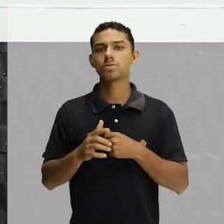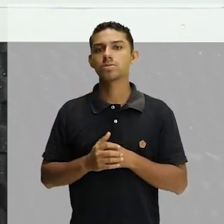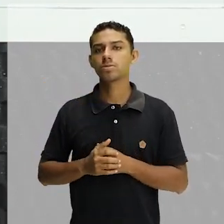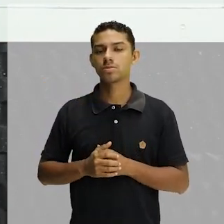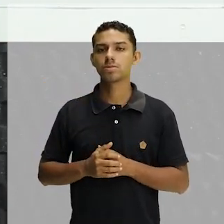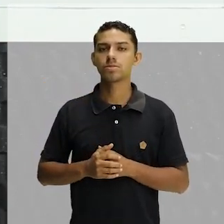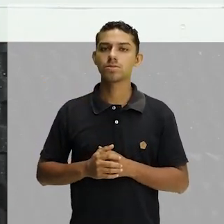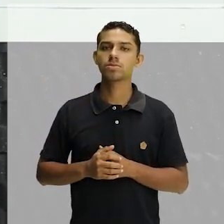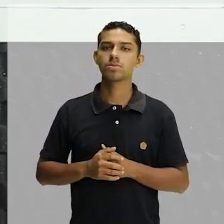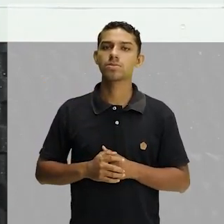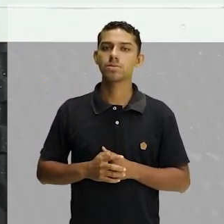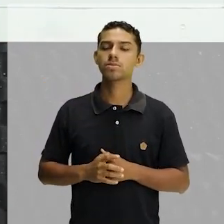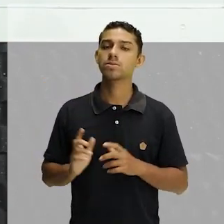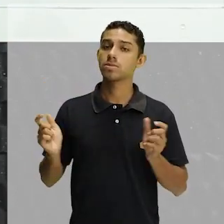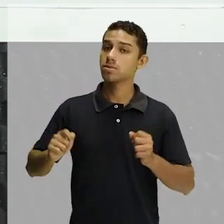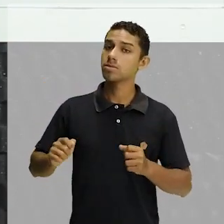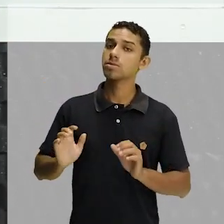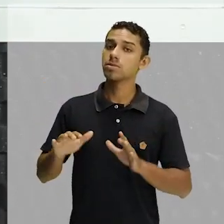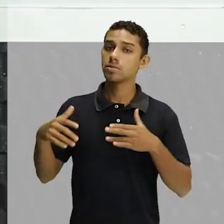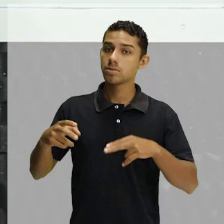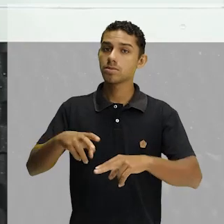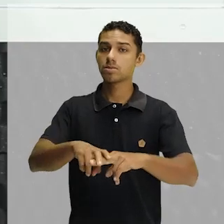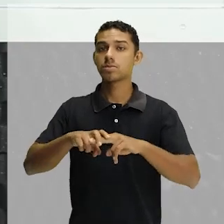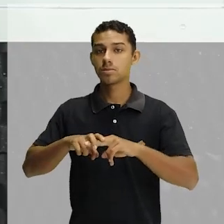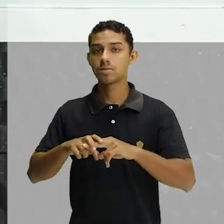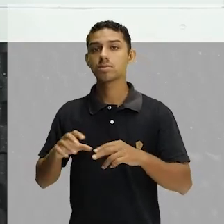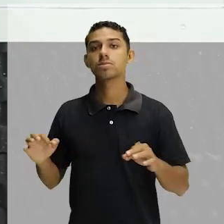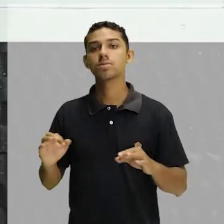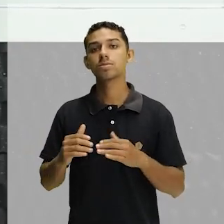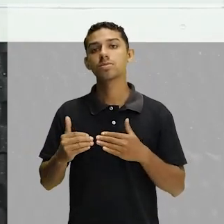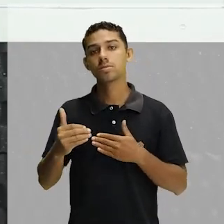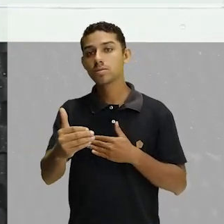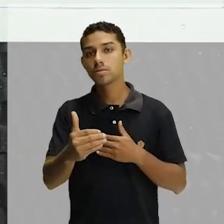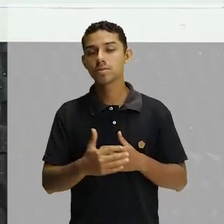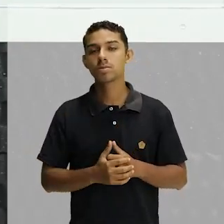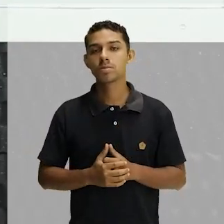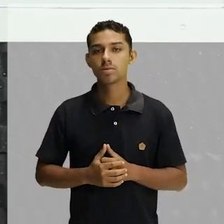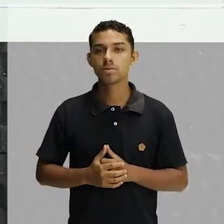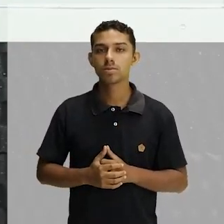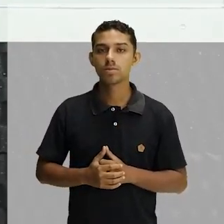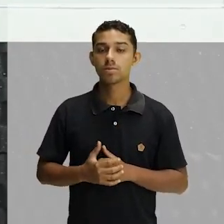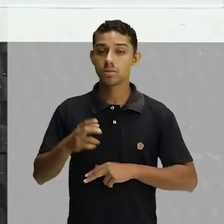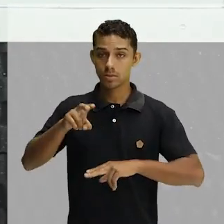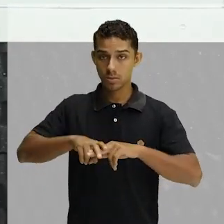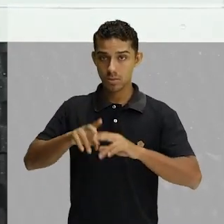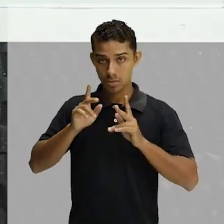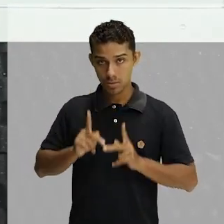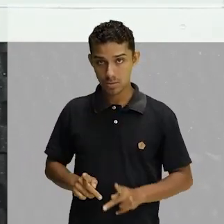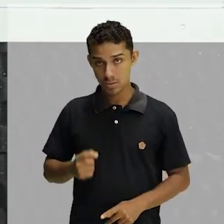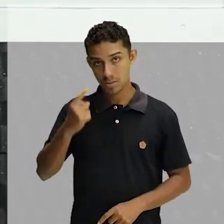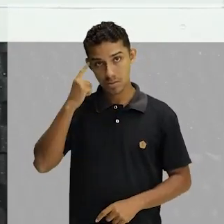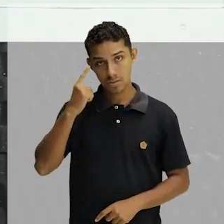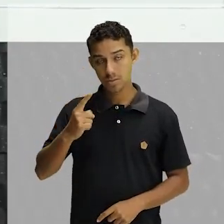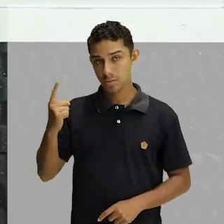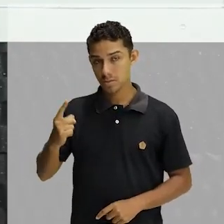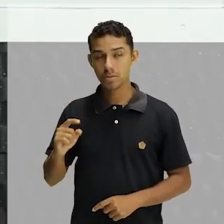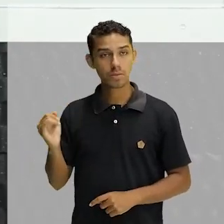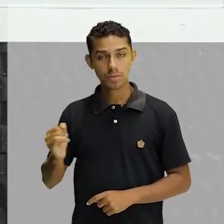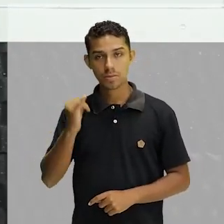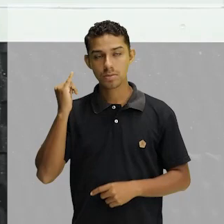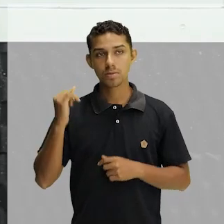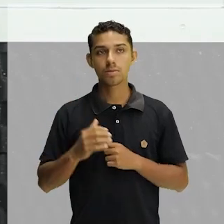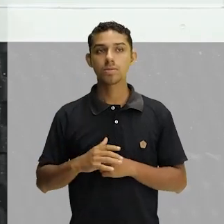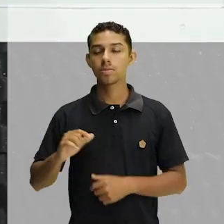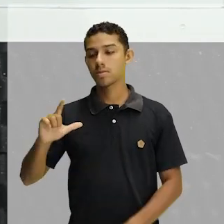amigo Locke. E por isto, grande finale aqui em Locke, presta atenção, senta aí direitinho, pega essa aqui para ti que essa aqui é importante.